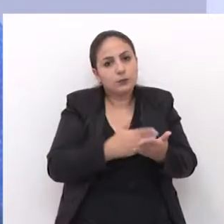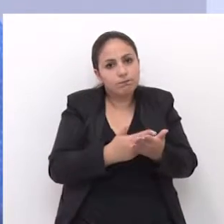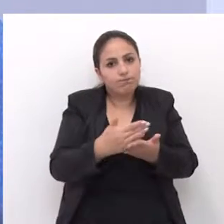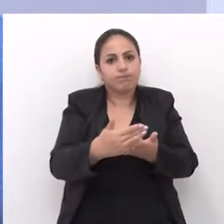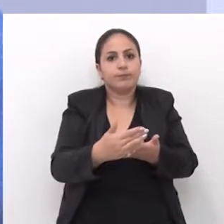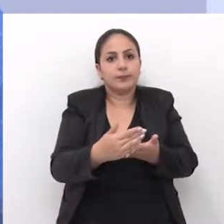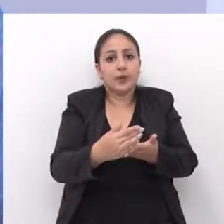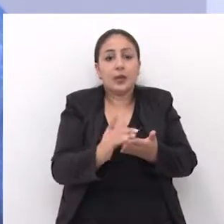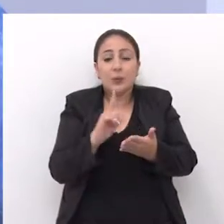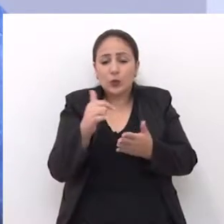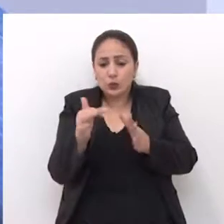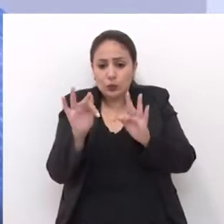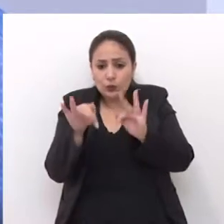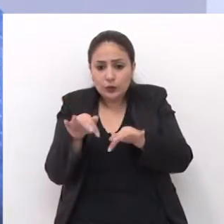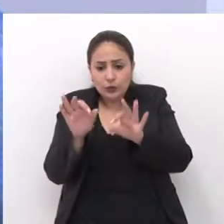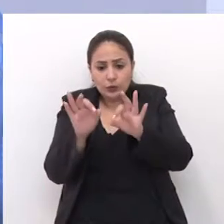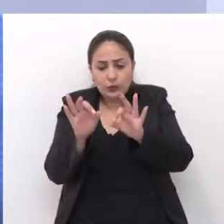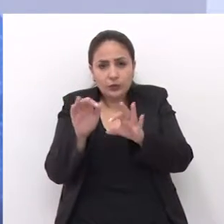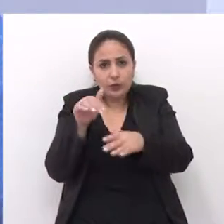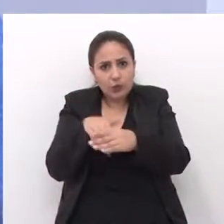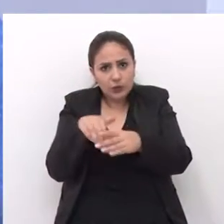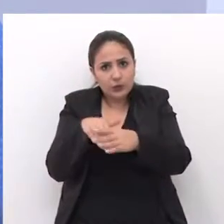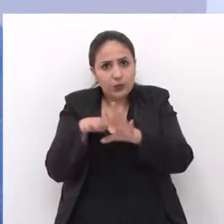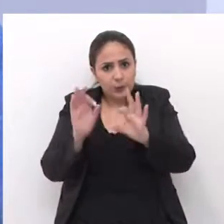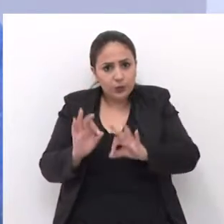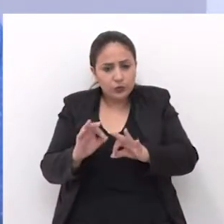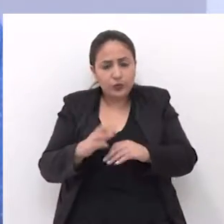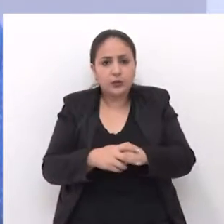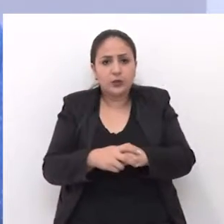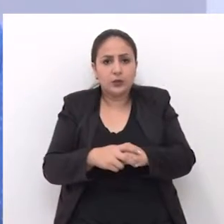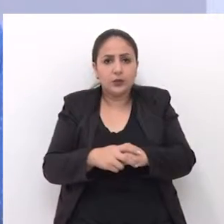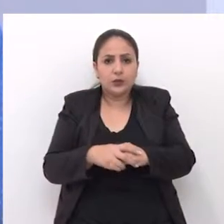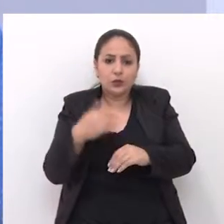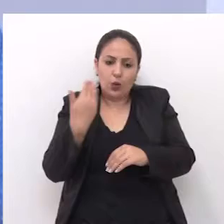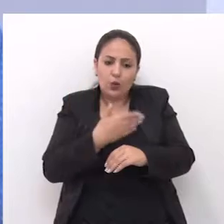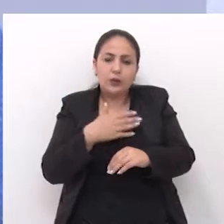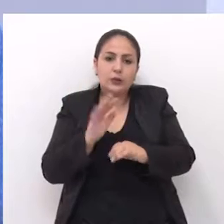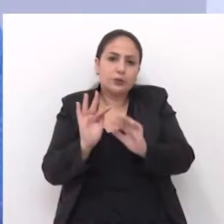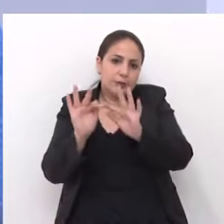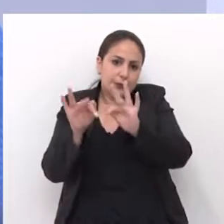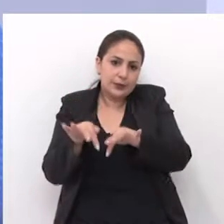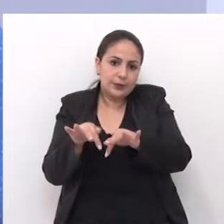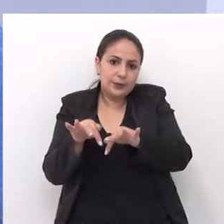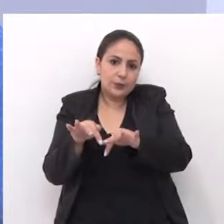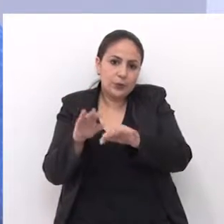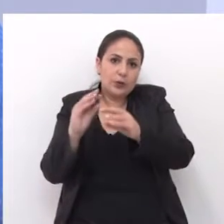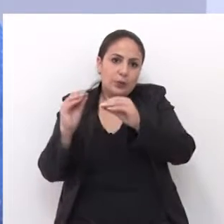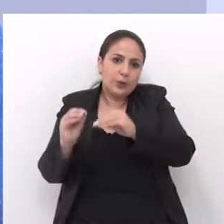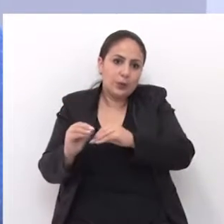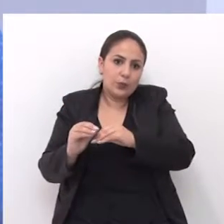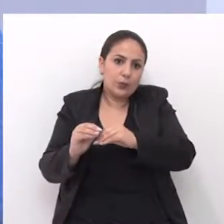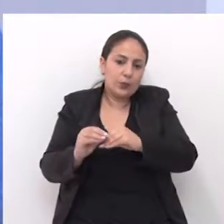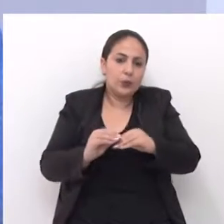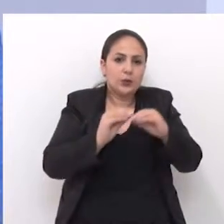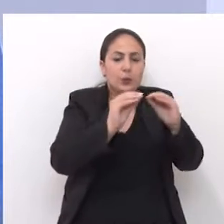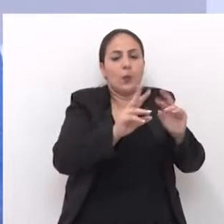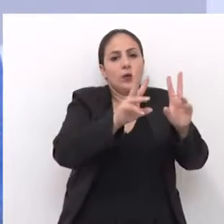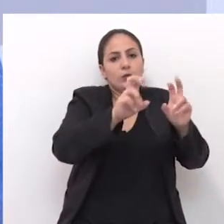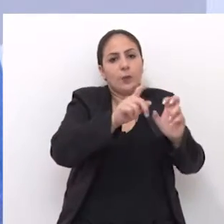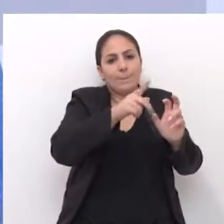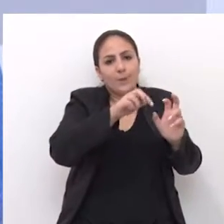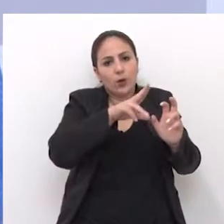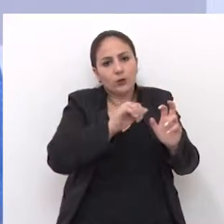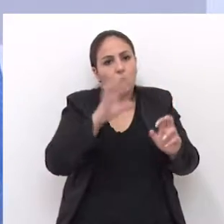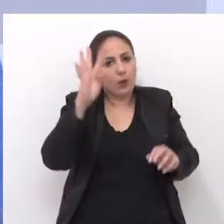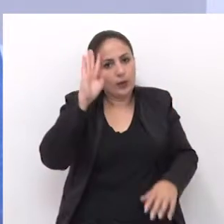encerrar a sessão, mas no final da votação do projeto a gente encerrou a sessão e transferimos a